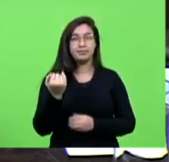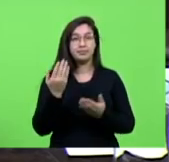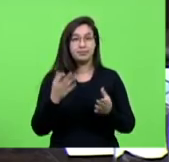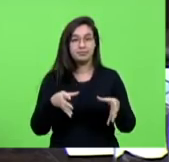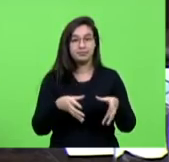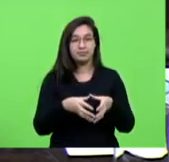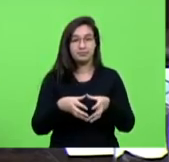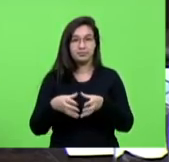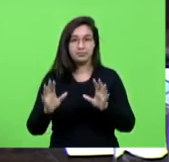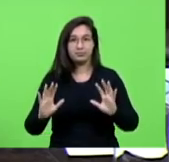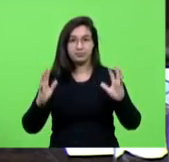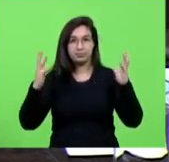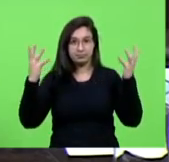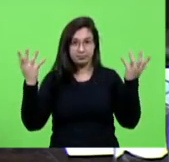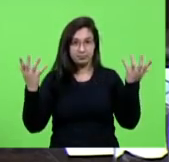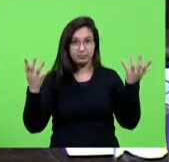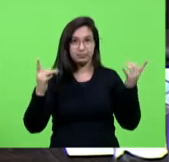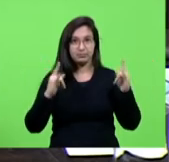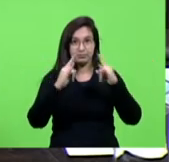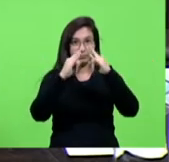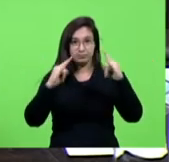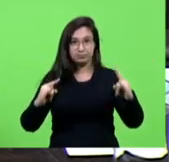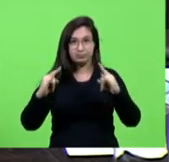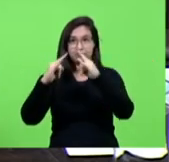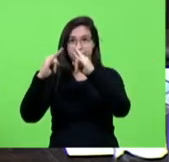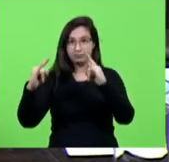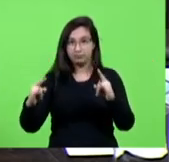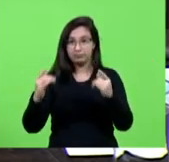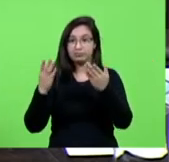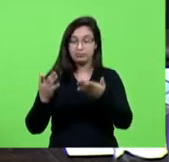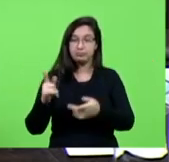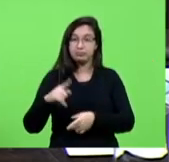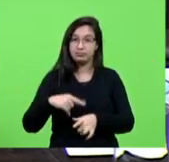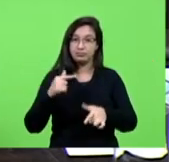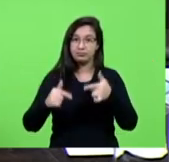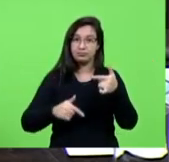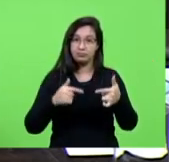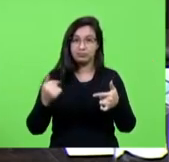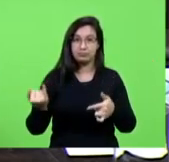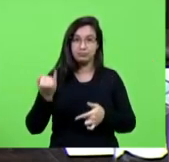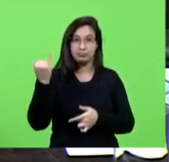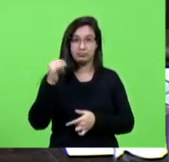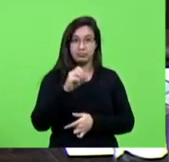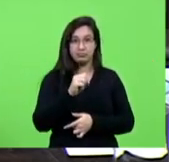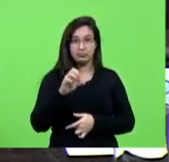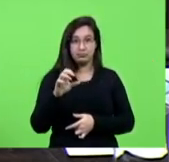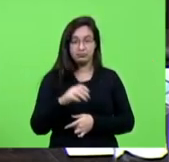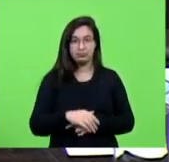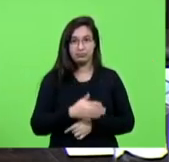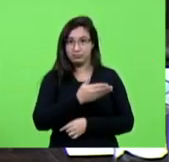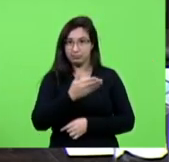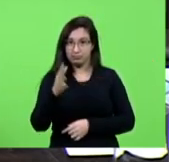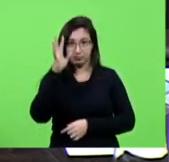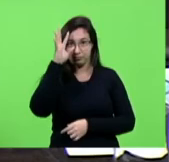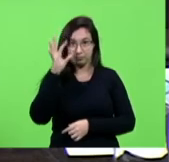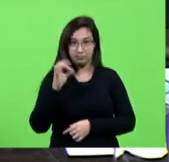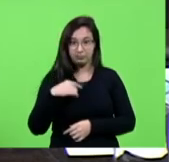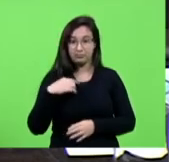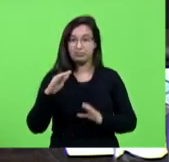eventos e feiras como atividades essenciais em Santa Catarina. Vocês não sabem o que eu